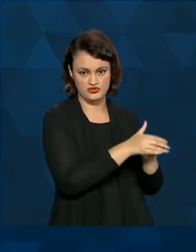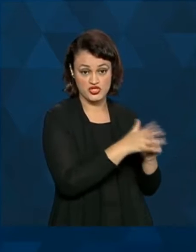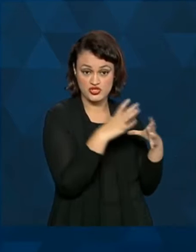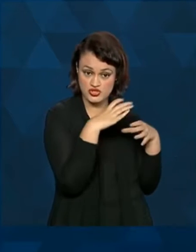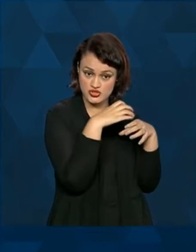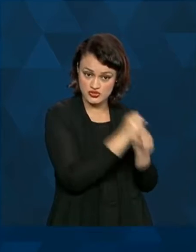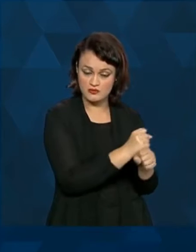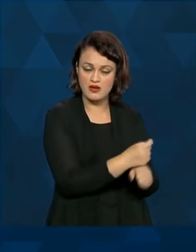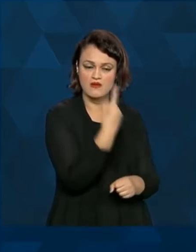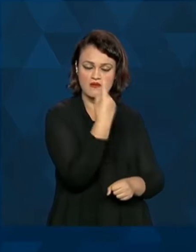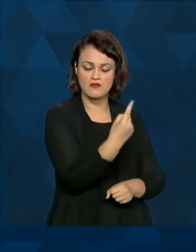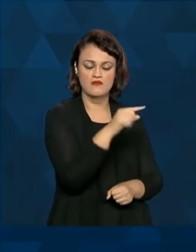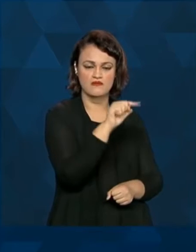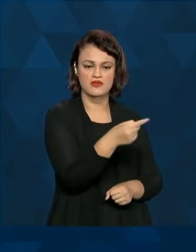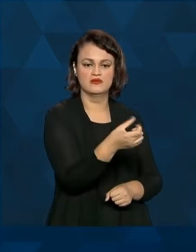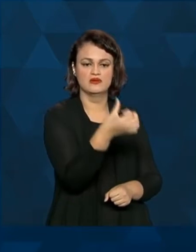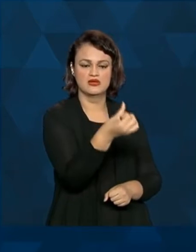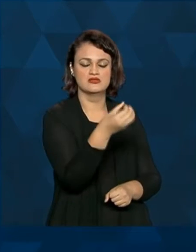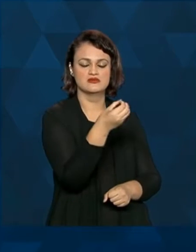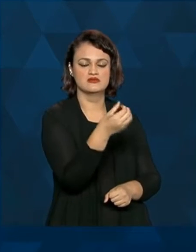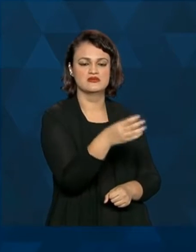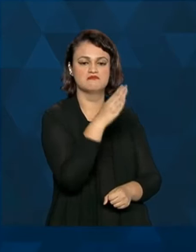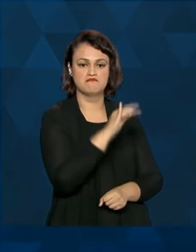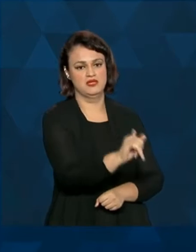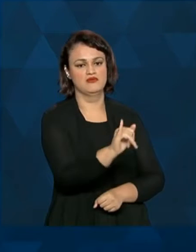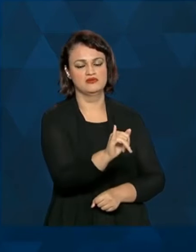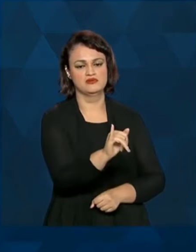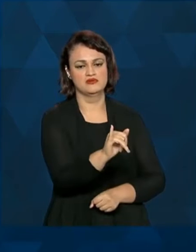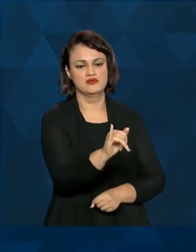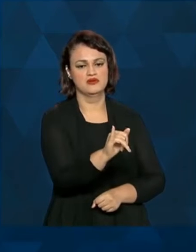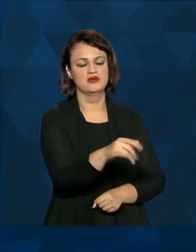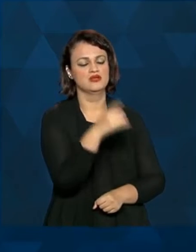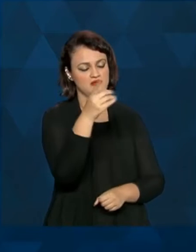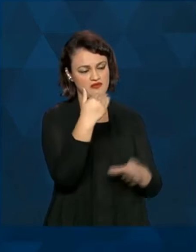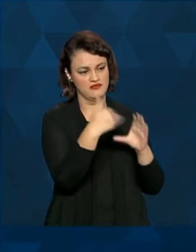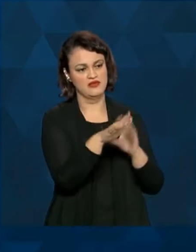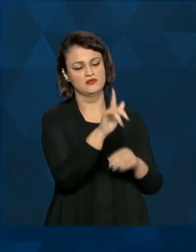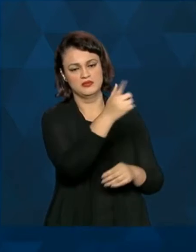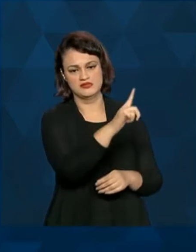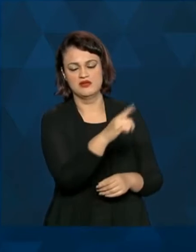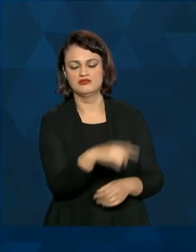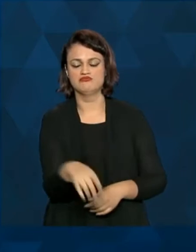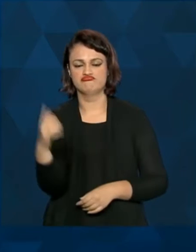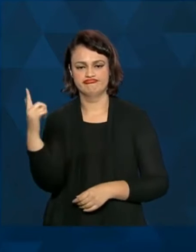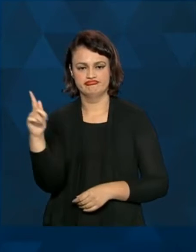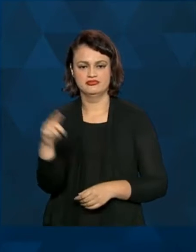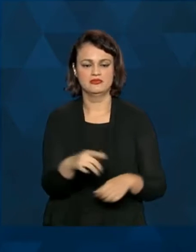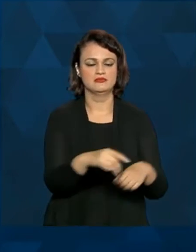totalizando 1,6 bilhões de reais repassados ao Estado de Goiás e aos municípios de